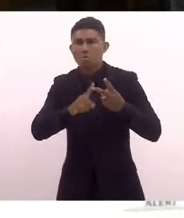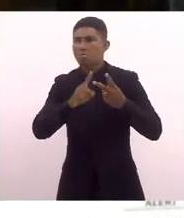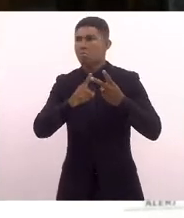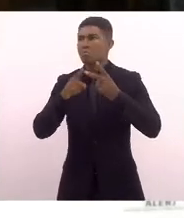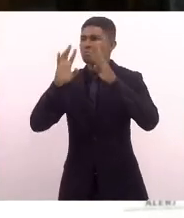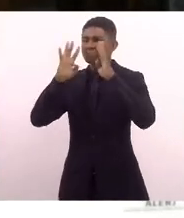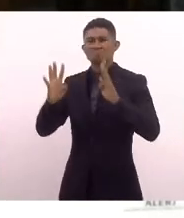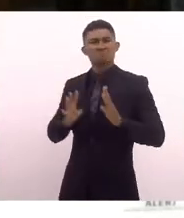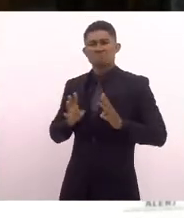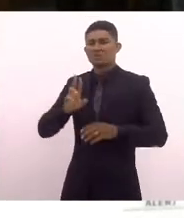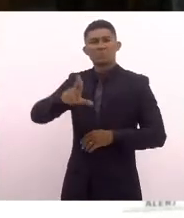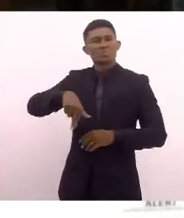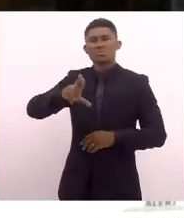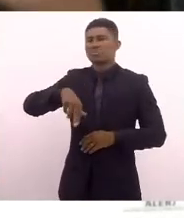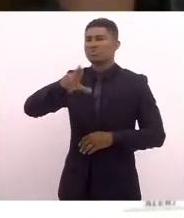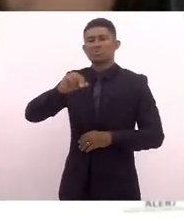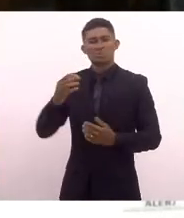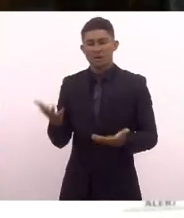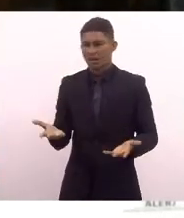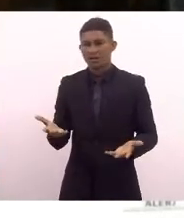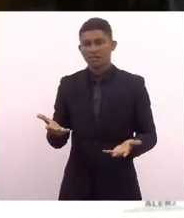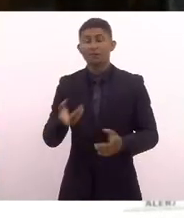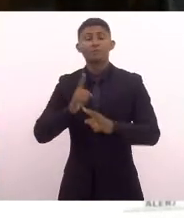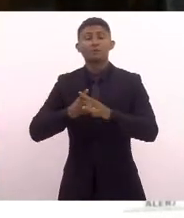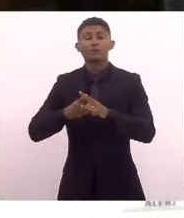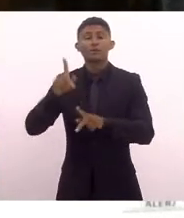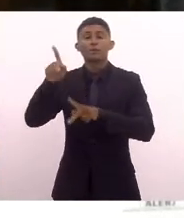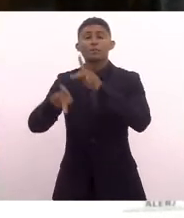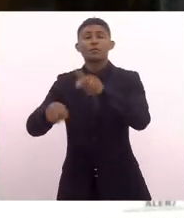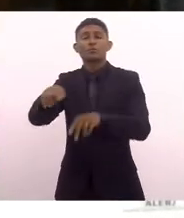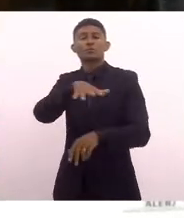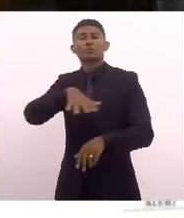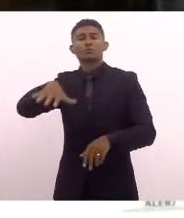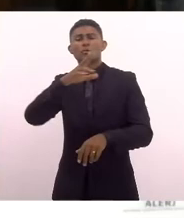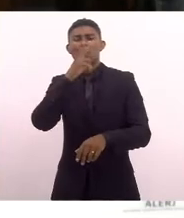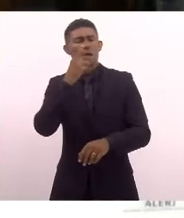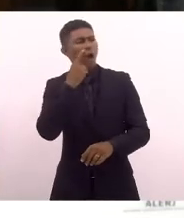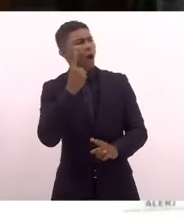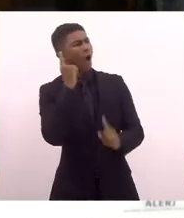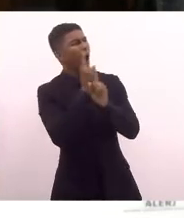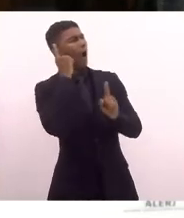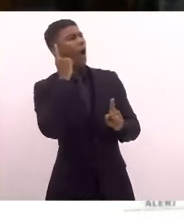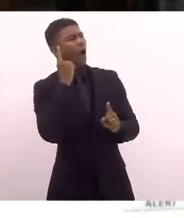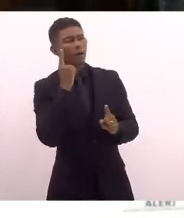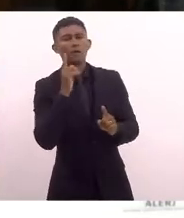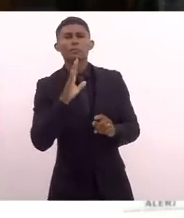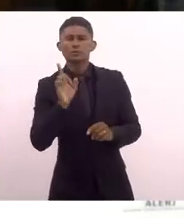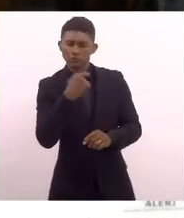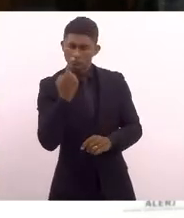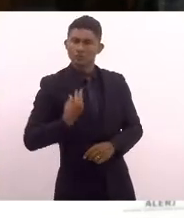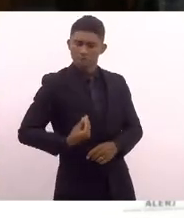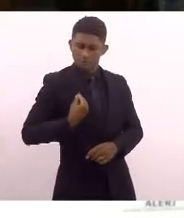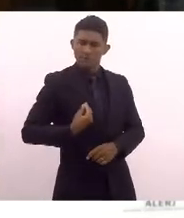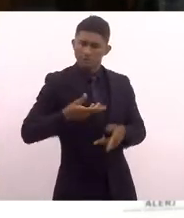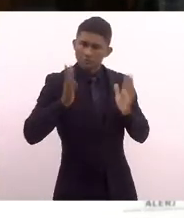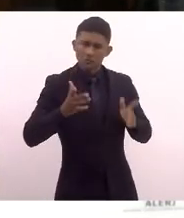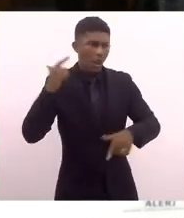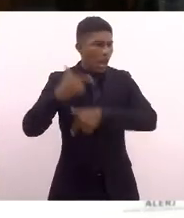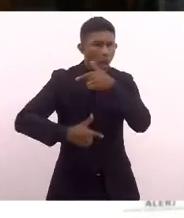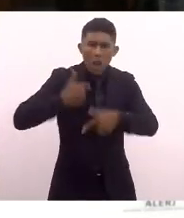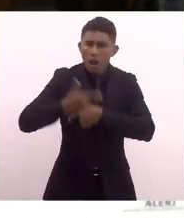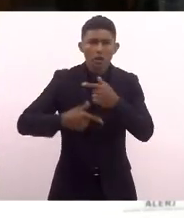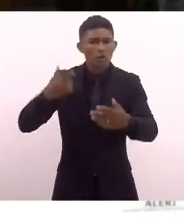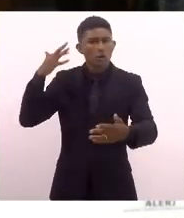nós foi descoberto para a população, foi uma descoberta, para a gente era uma realidade. Mas nós não tínhamos o